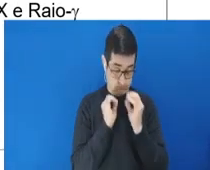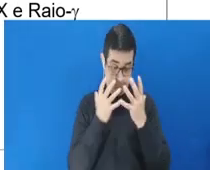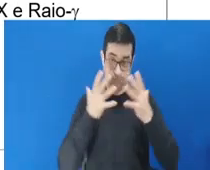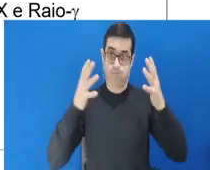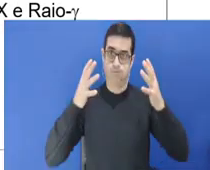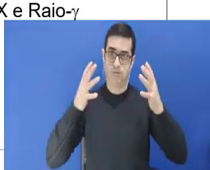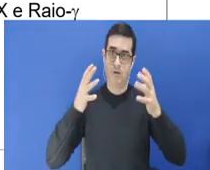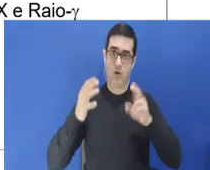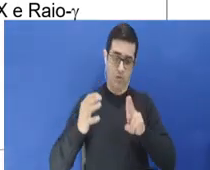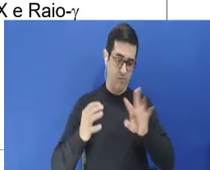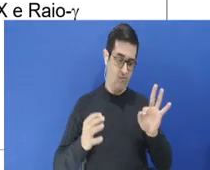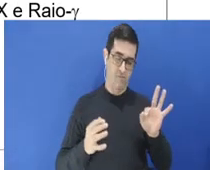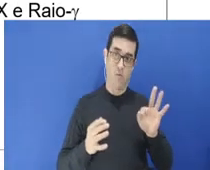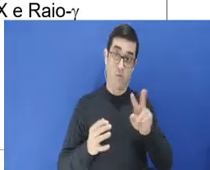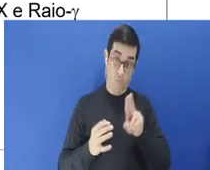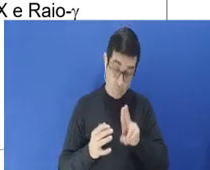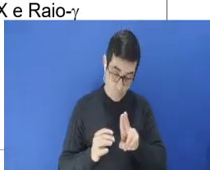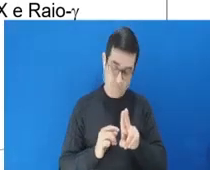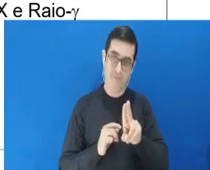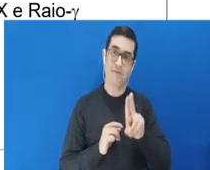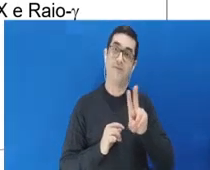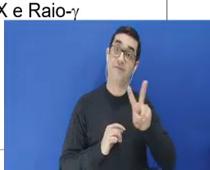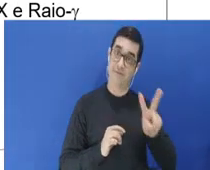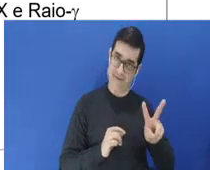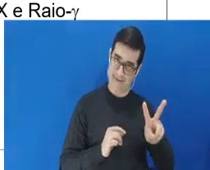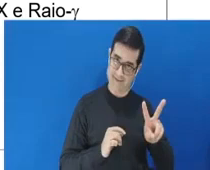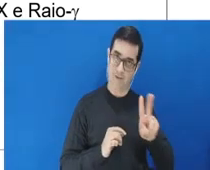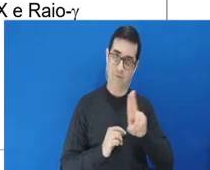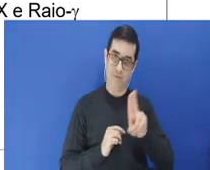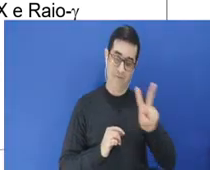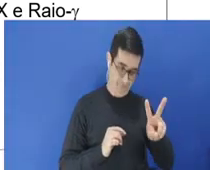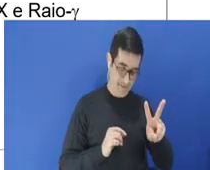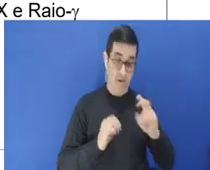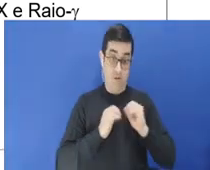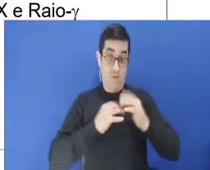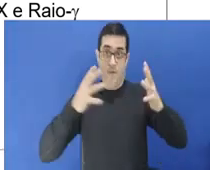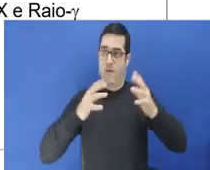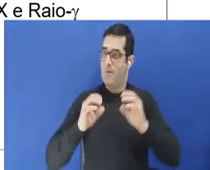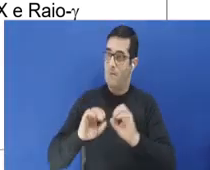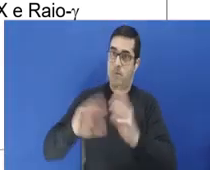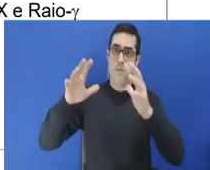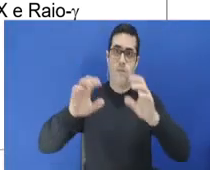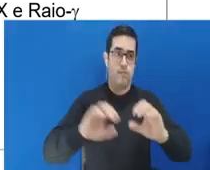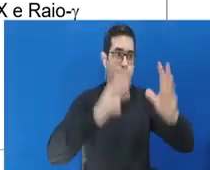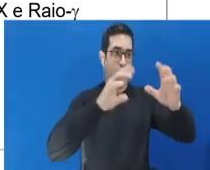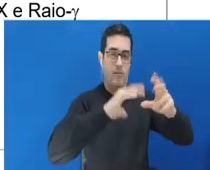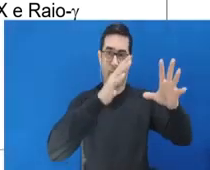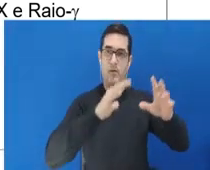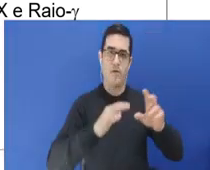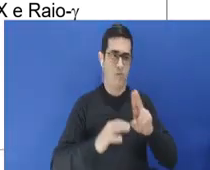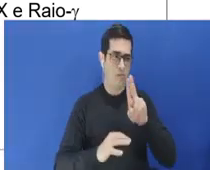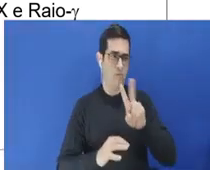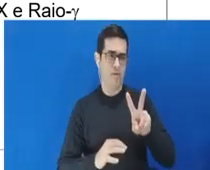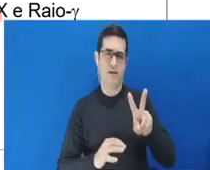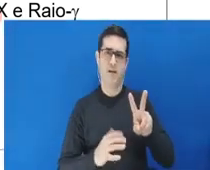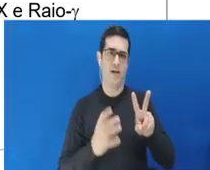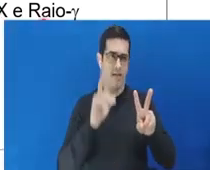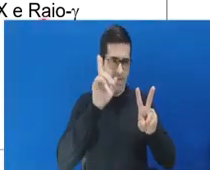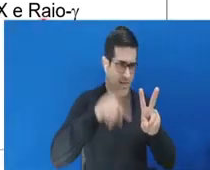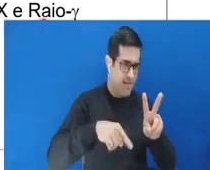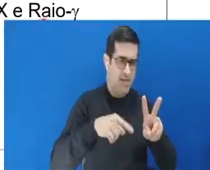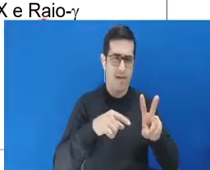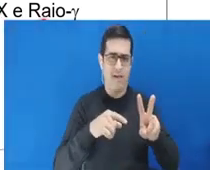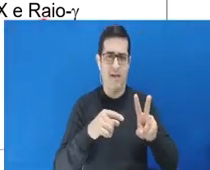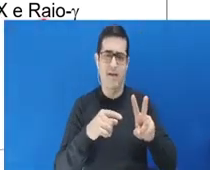ultravioleta. Então, os materiais emitiriam luz, né, naturalmente na região do ultravioleta, raio-x,